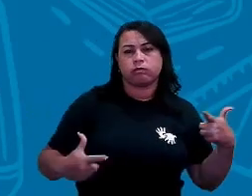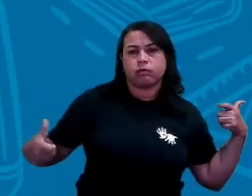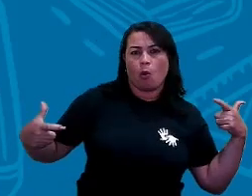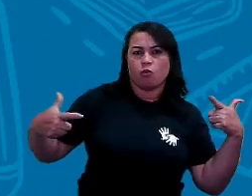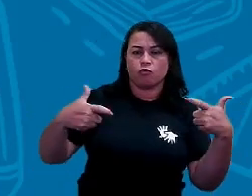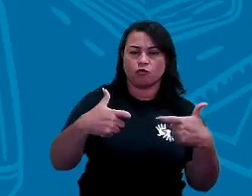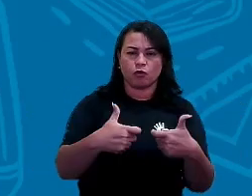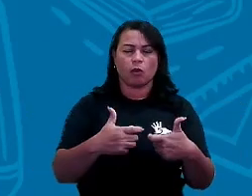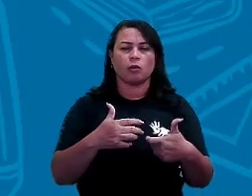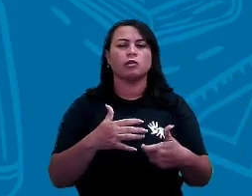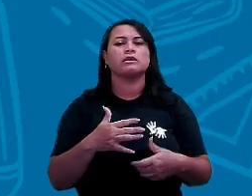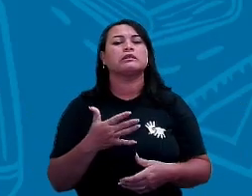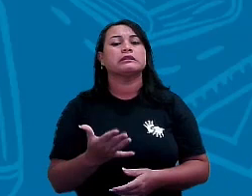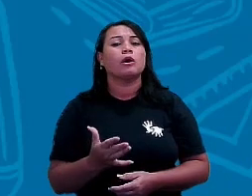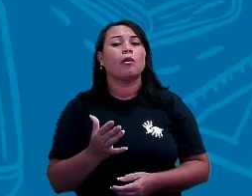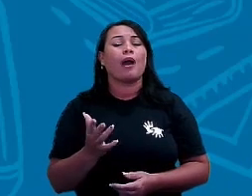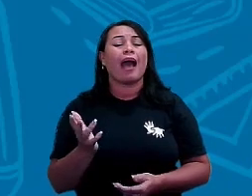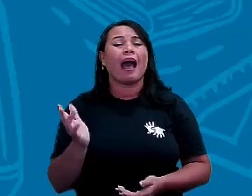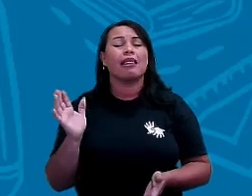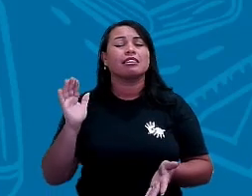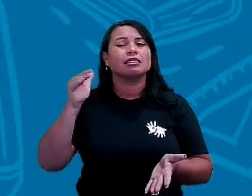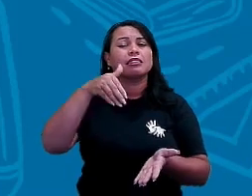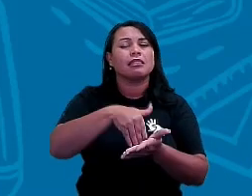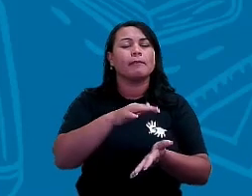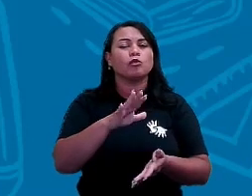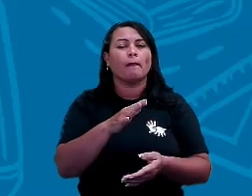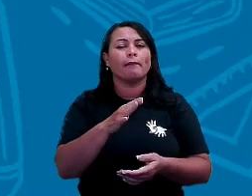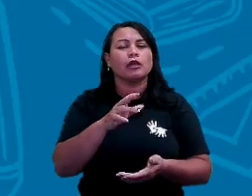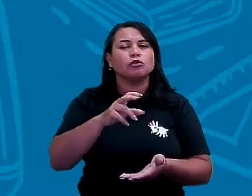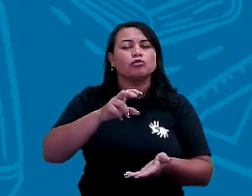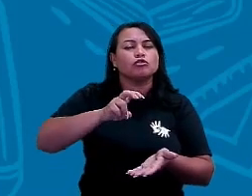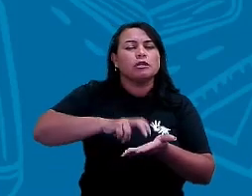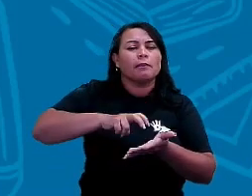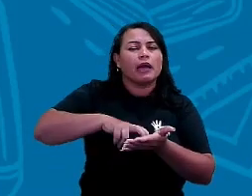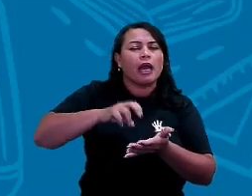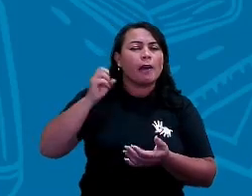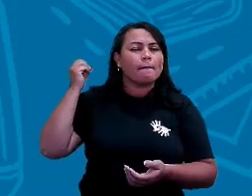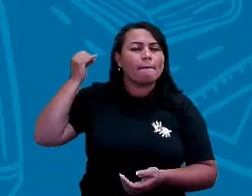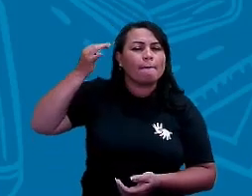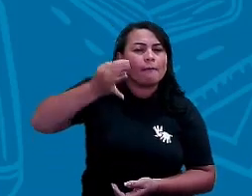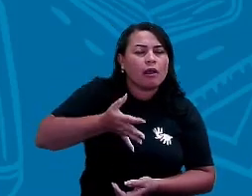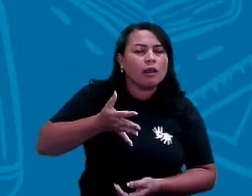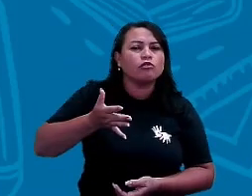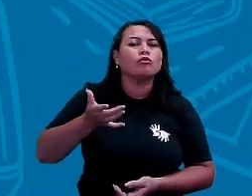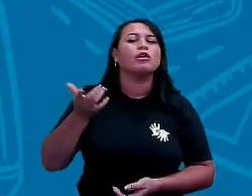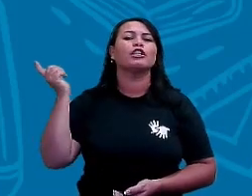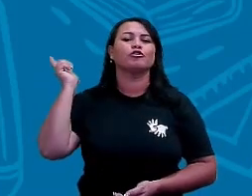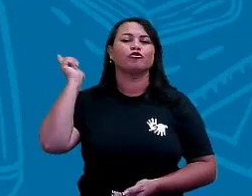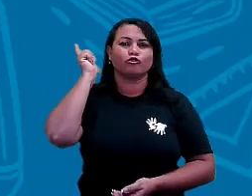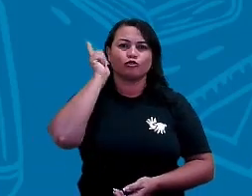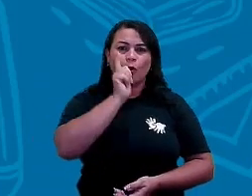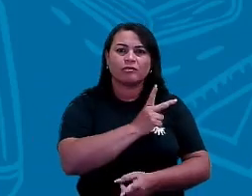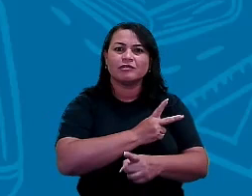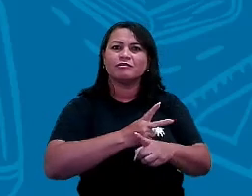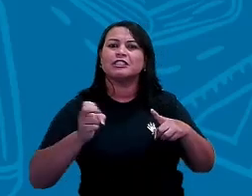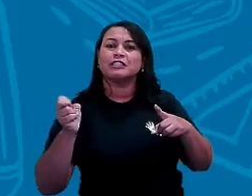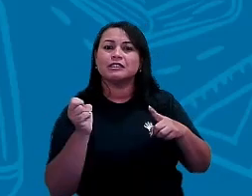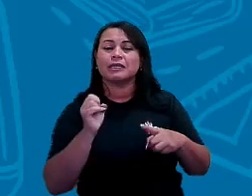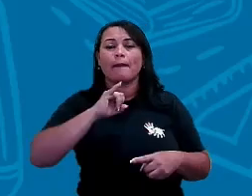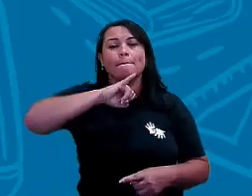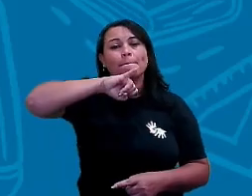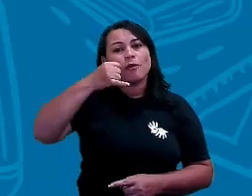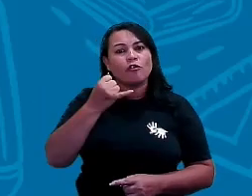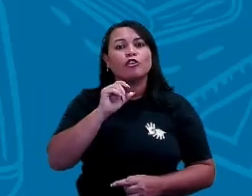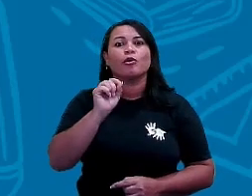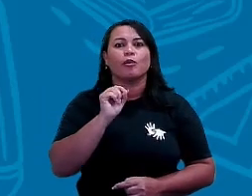duraram até o amanhecer, nossos soldados conseguiram derrotar o inimigo, que aproveitou a escuridão da noite e